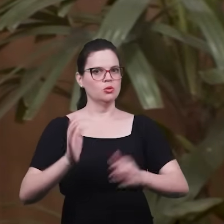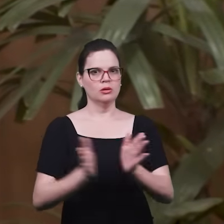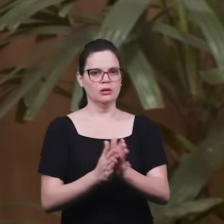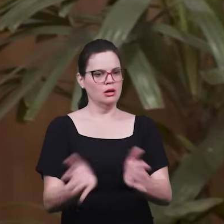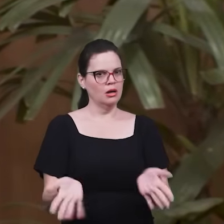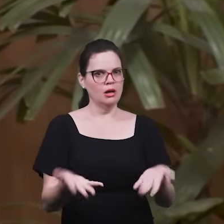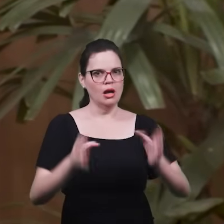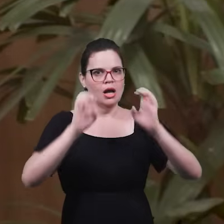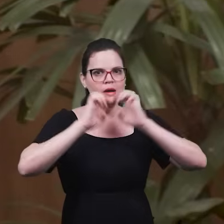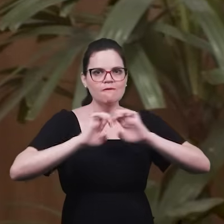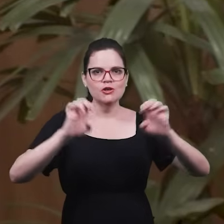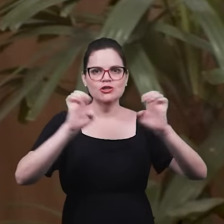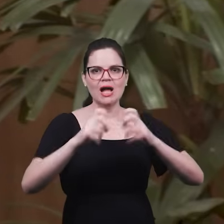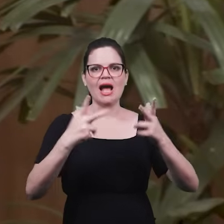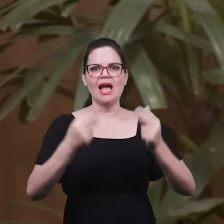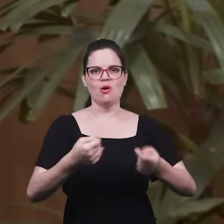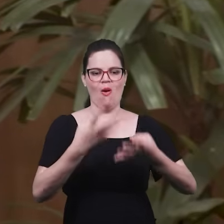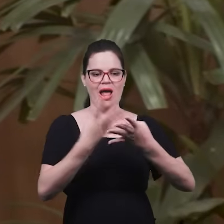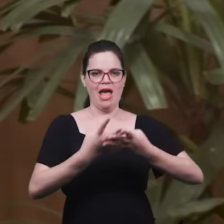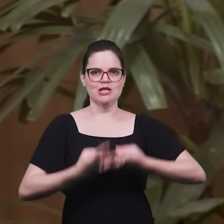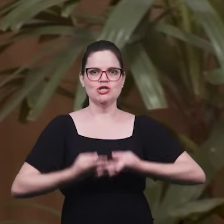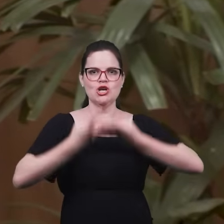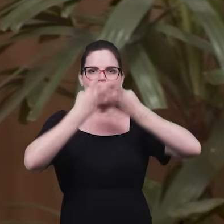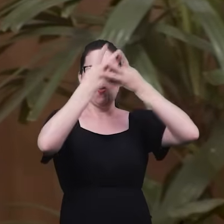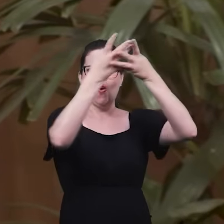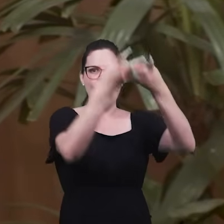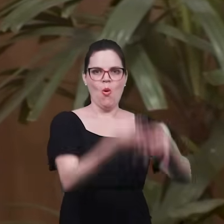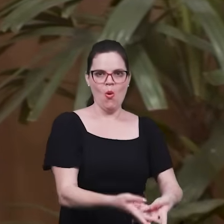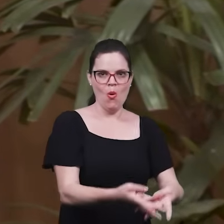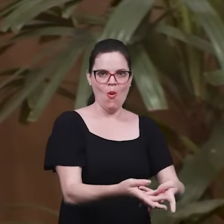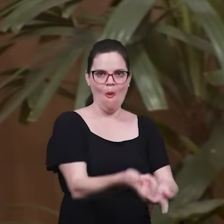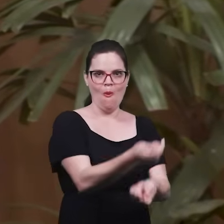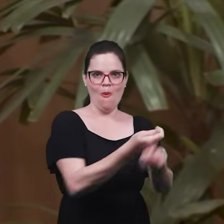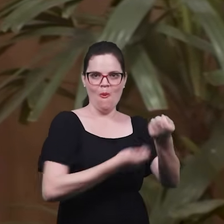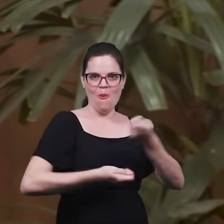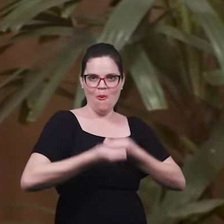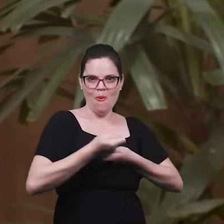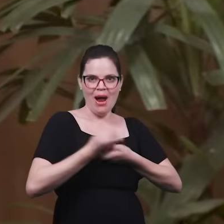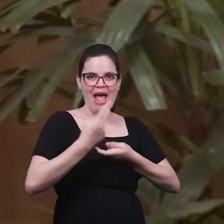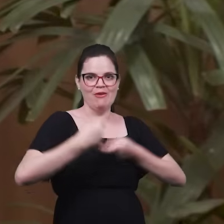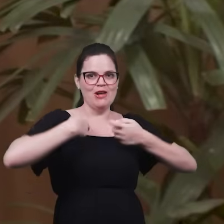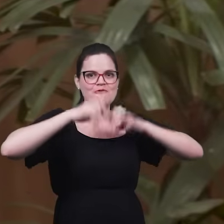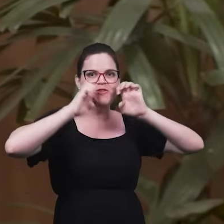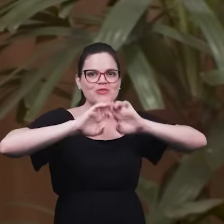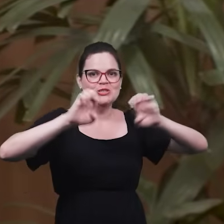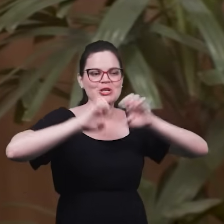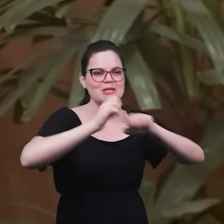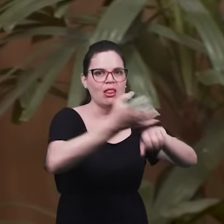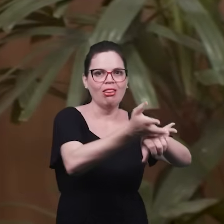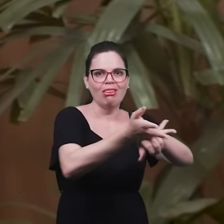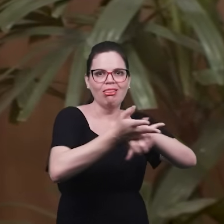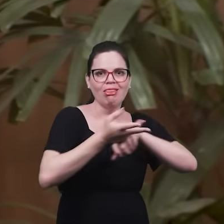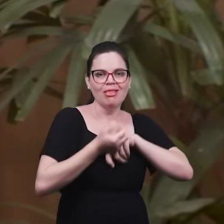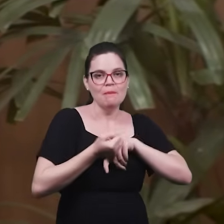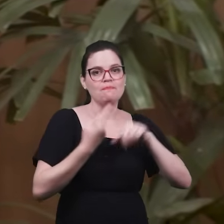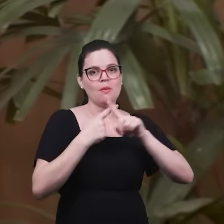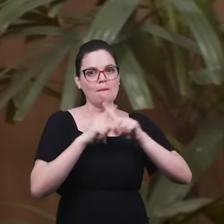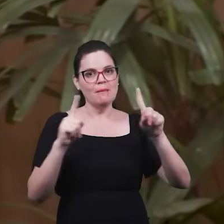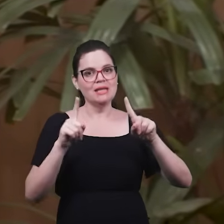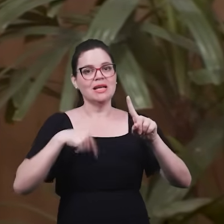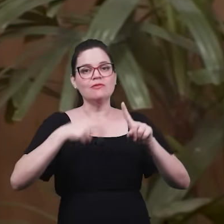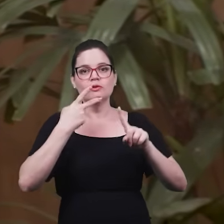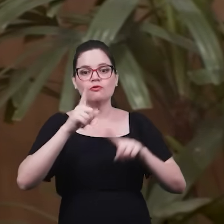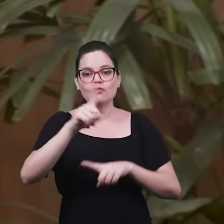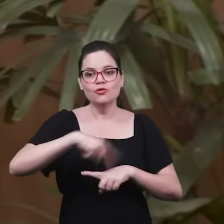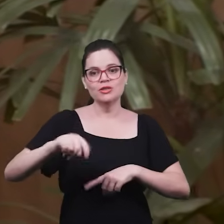os jovens poderiam usar as redes sociais. Acho que teve um tempo que nós ficamos um pouco receosos, não foi? De usar as